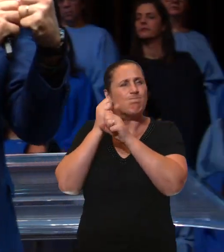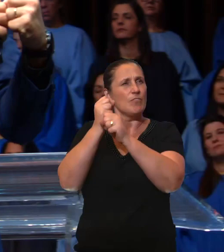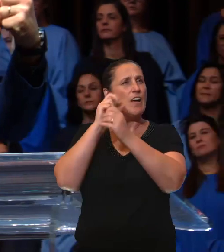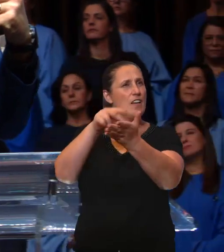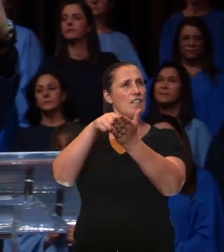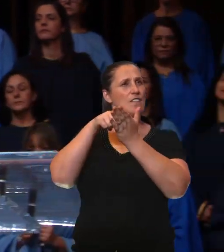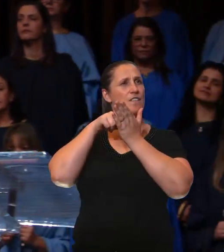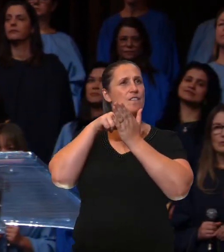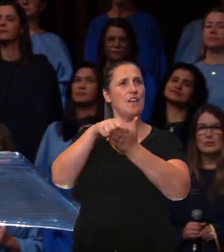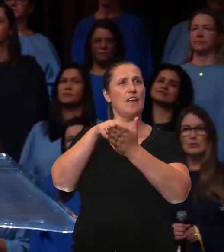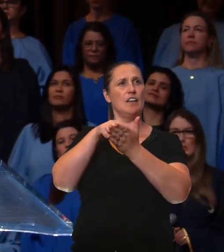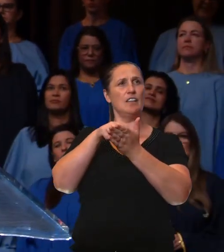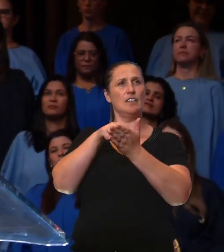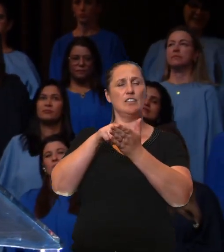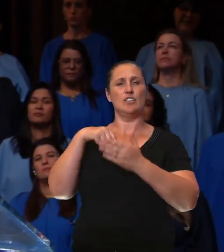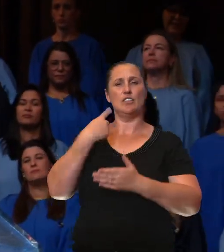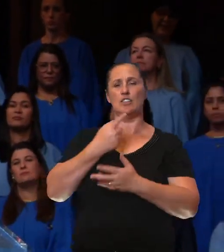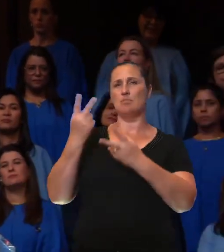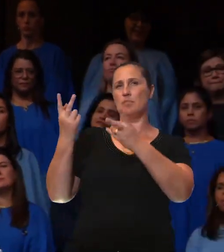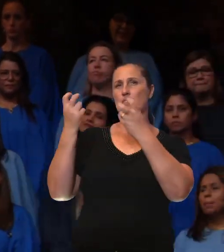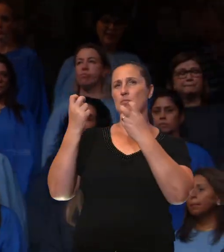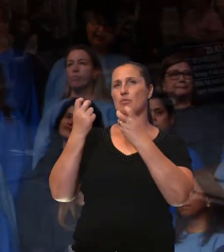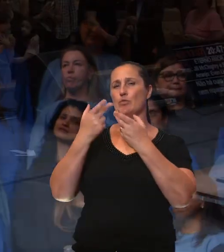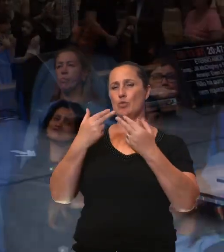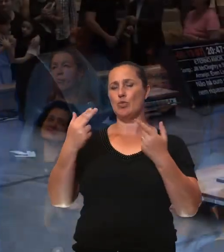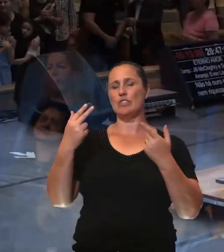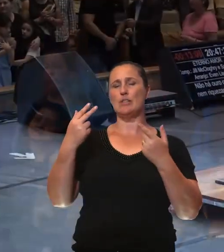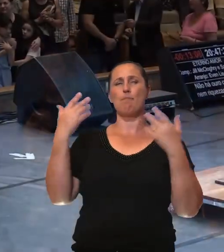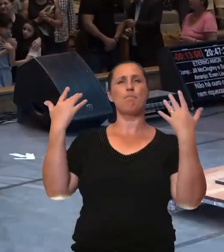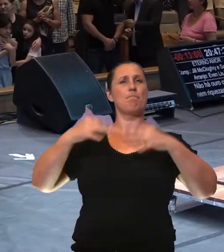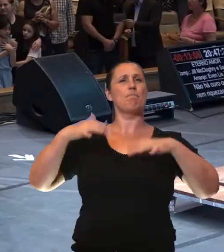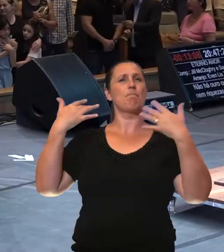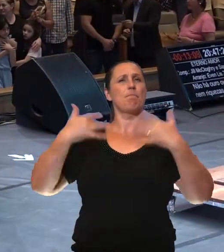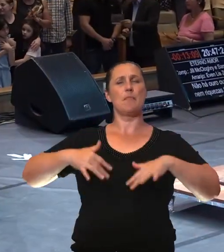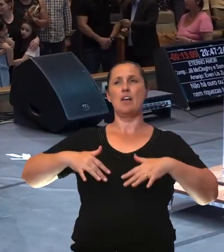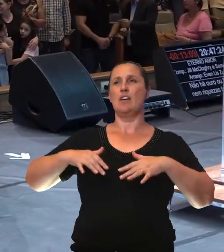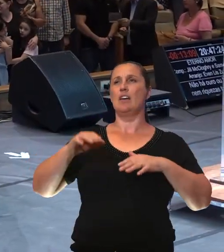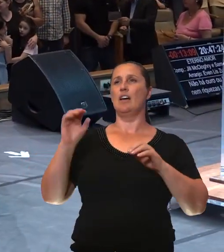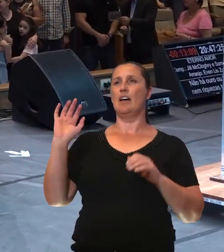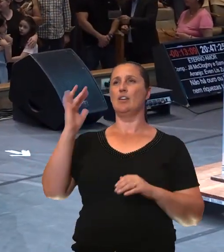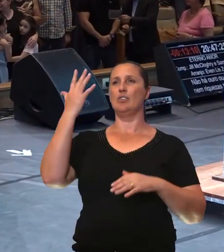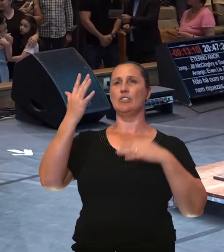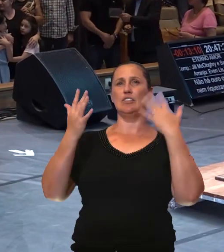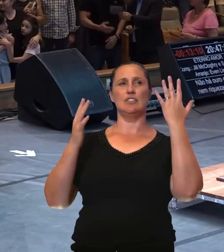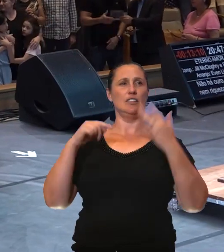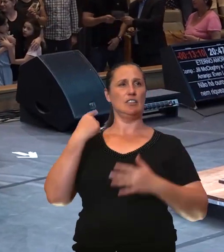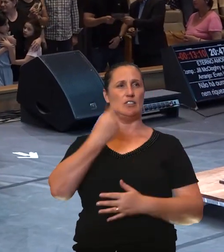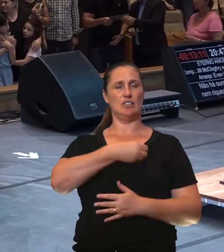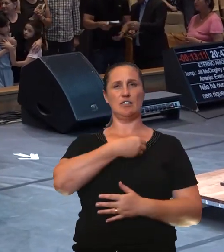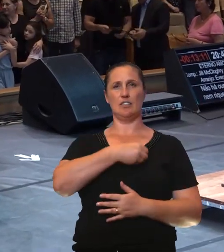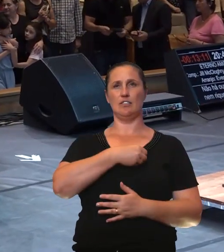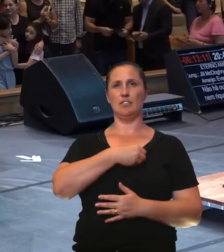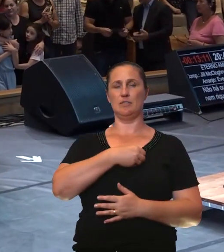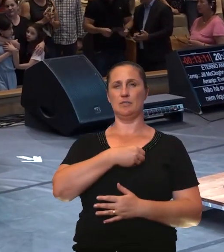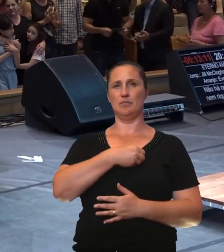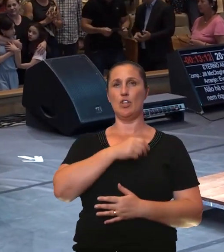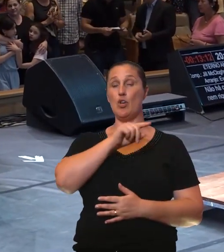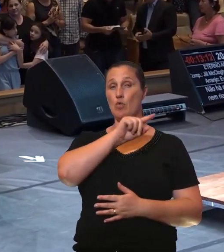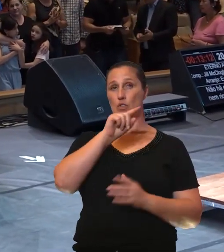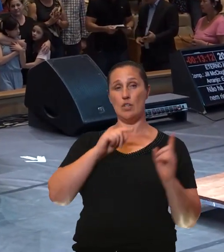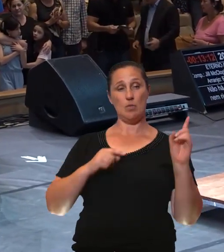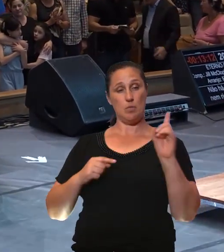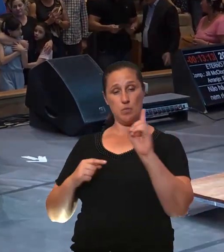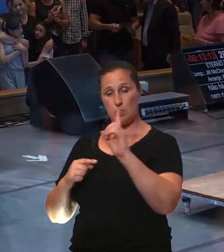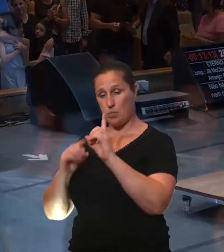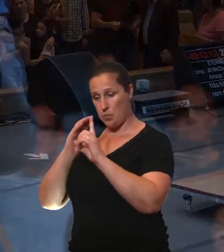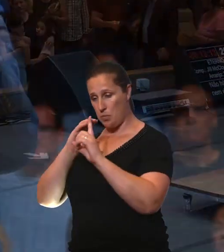fé, a gente vê coisas tremendas do poder de Deus acontecendo na nossa vida. Você veio a esse culto